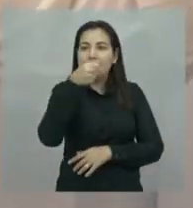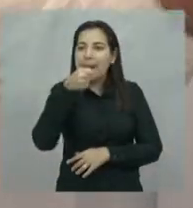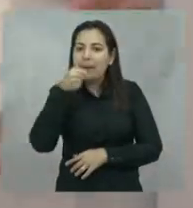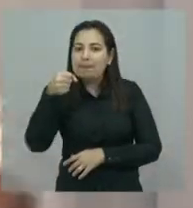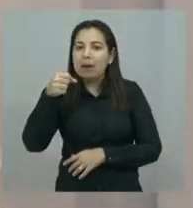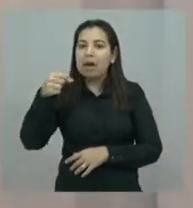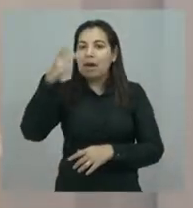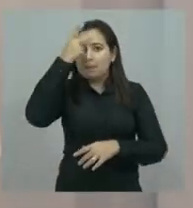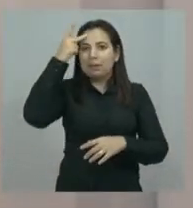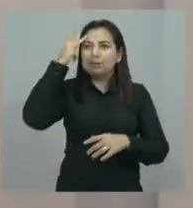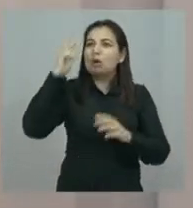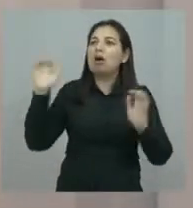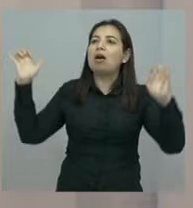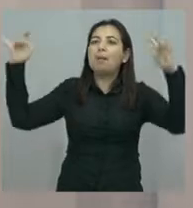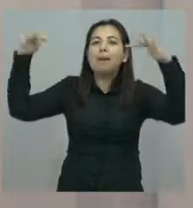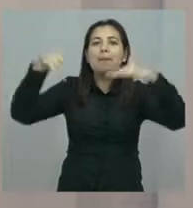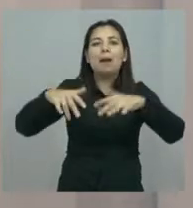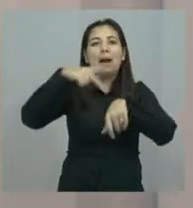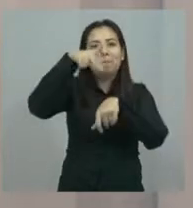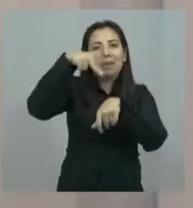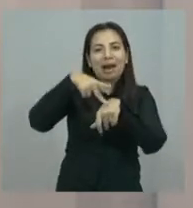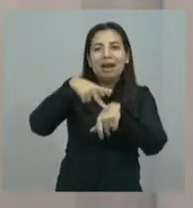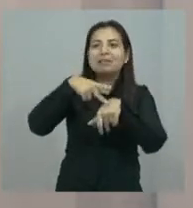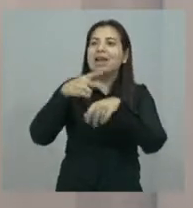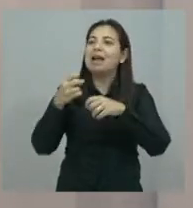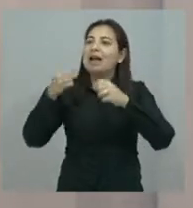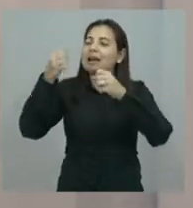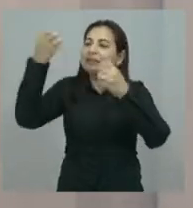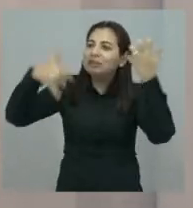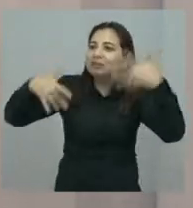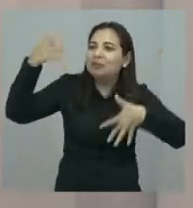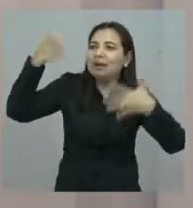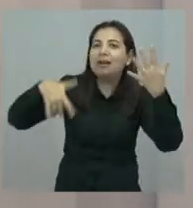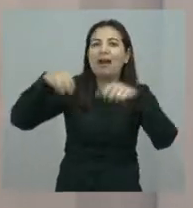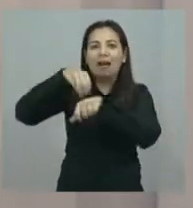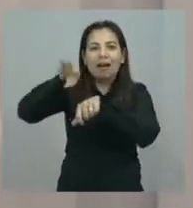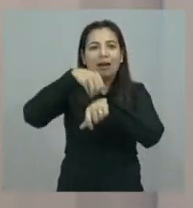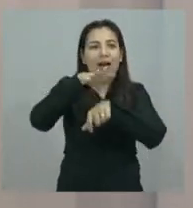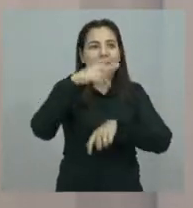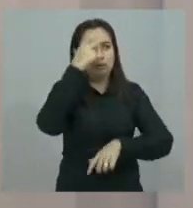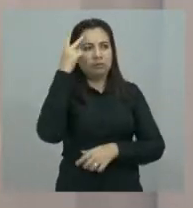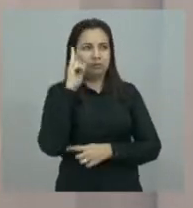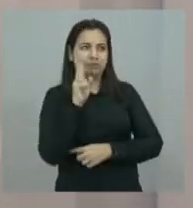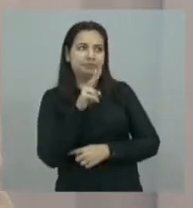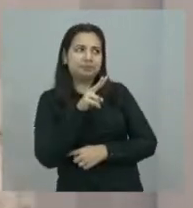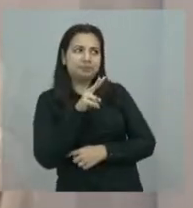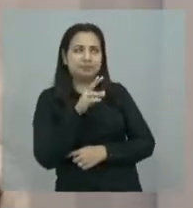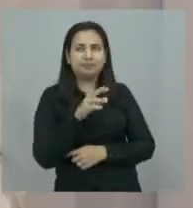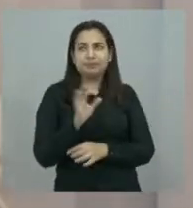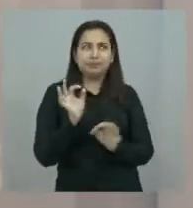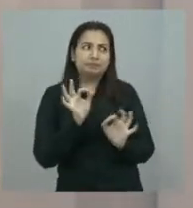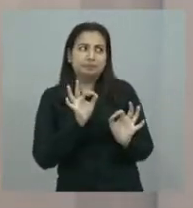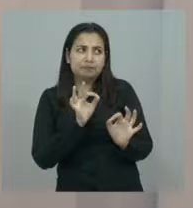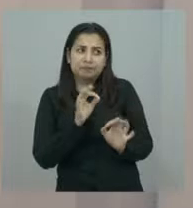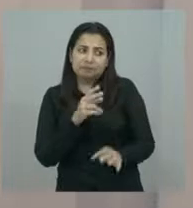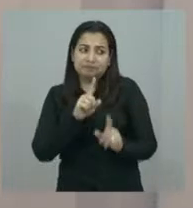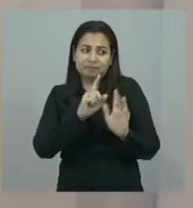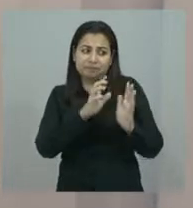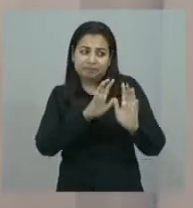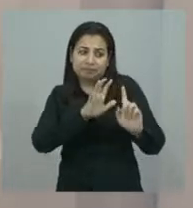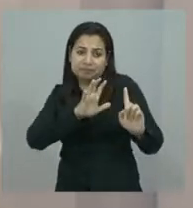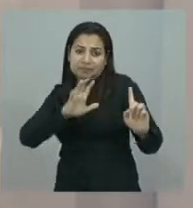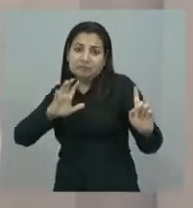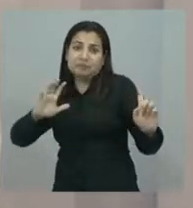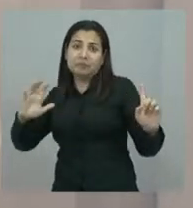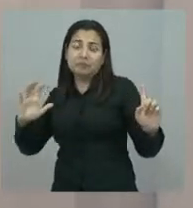quando a gente faz aquele mutirão para informar a população. Algumas pessoas me viram dando entrevista e se afastaram de mim, dizendo,